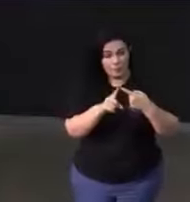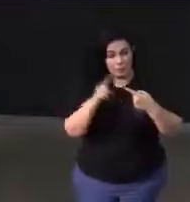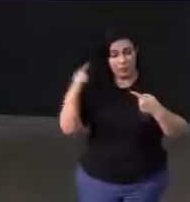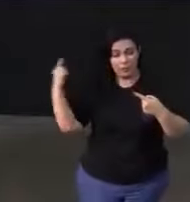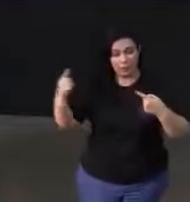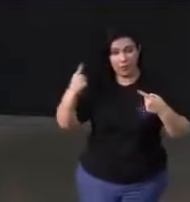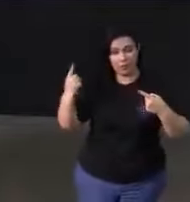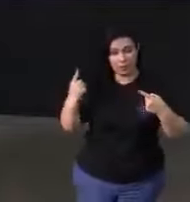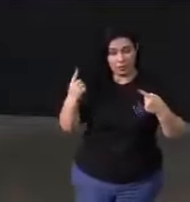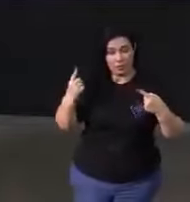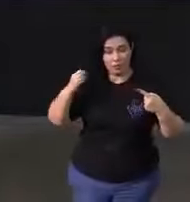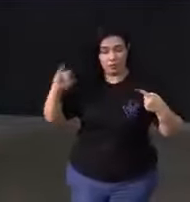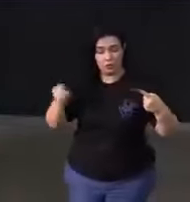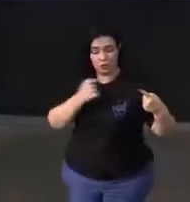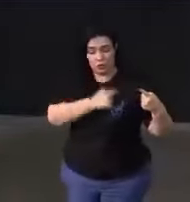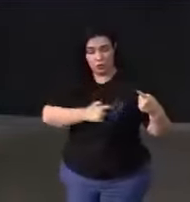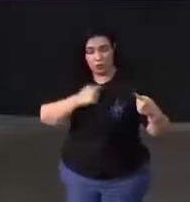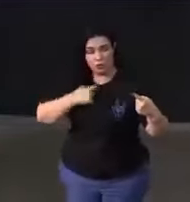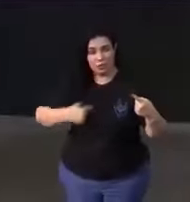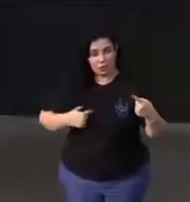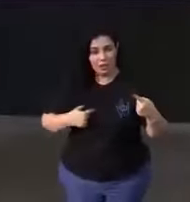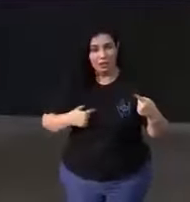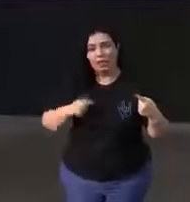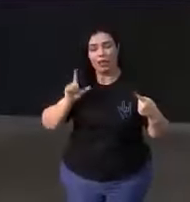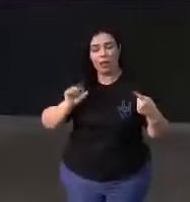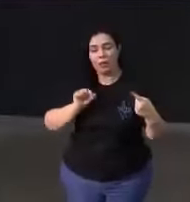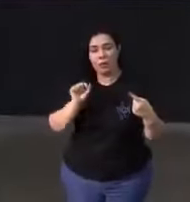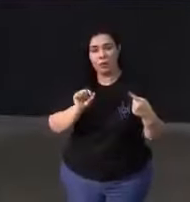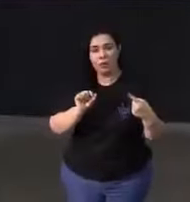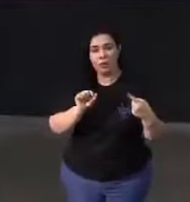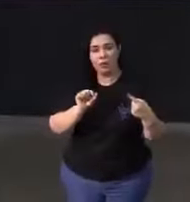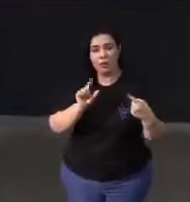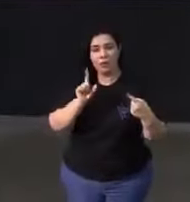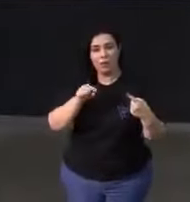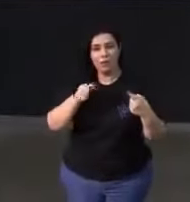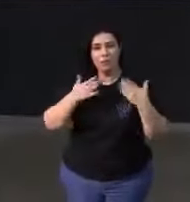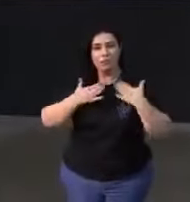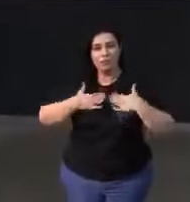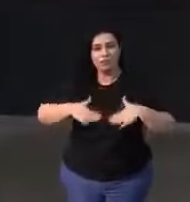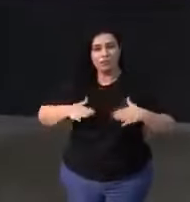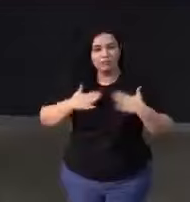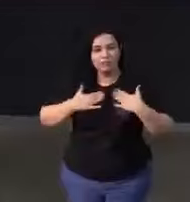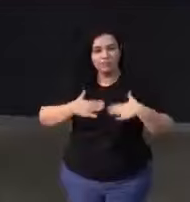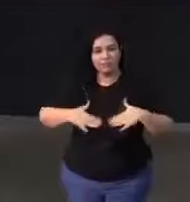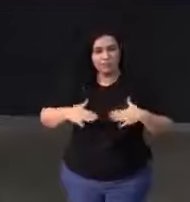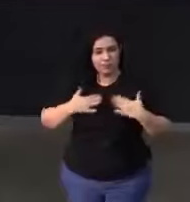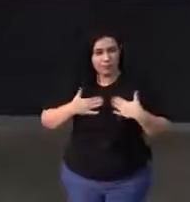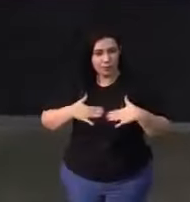Davi quanto José eram resilientes.